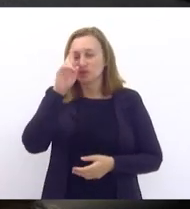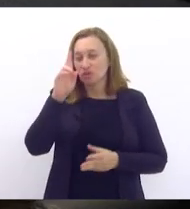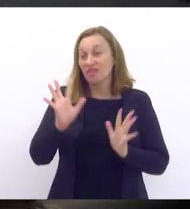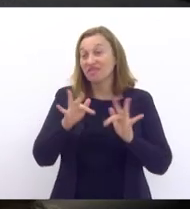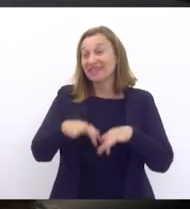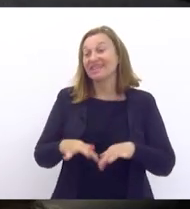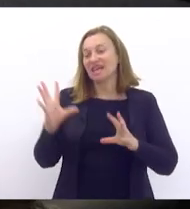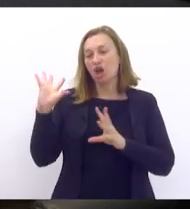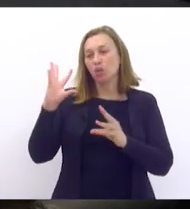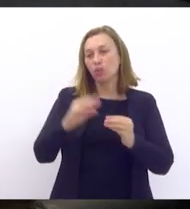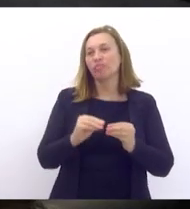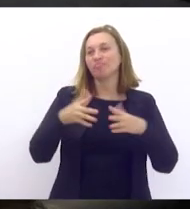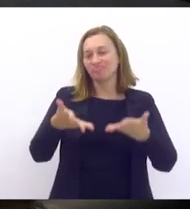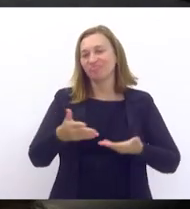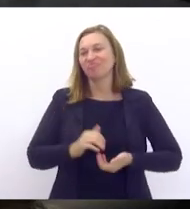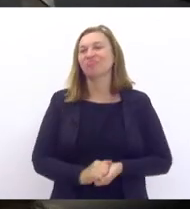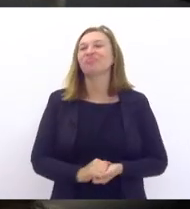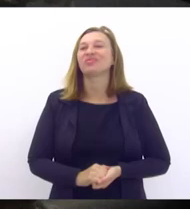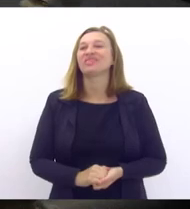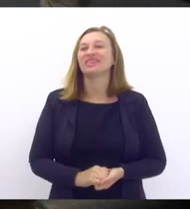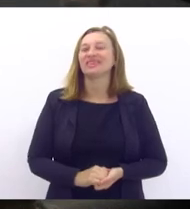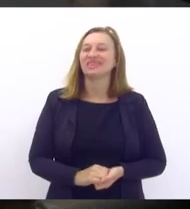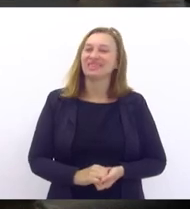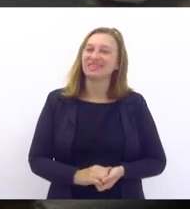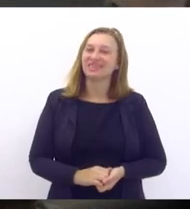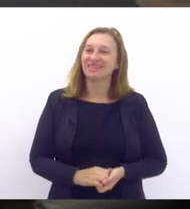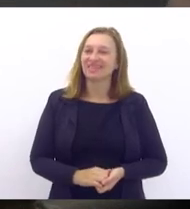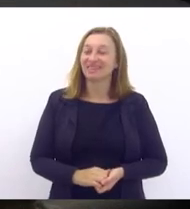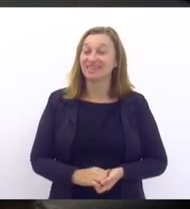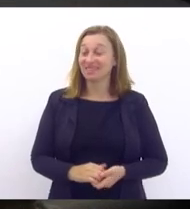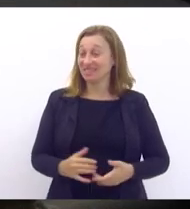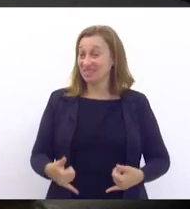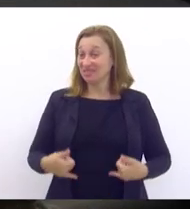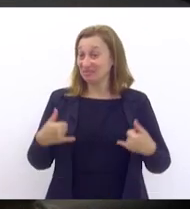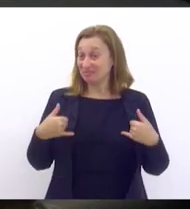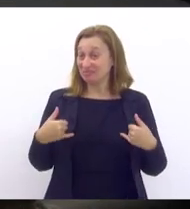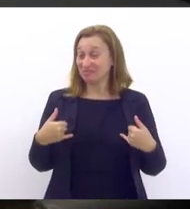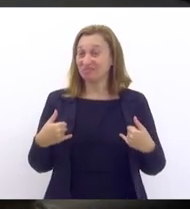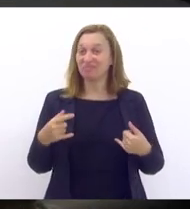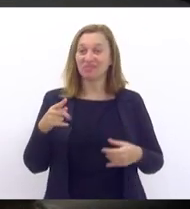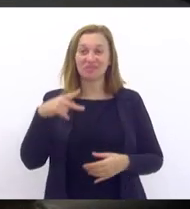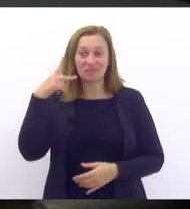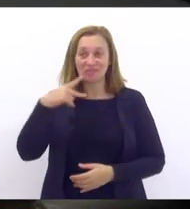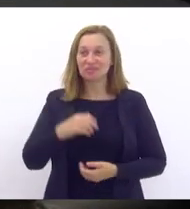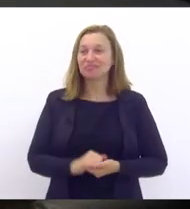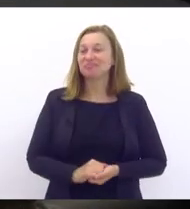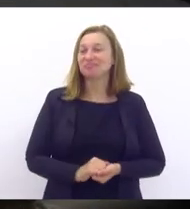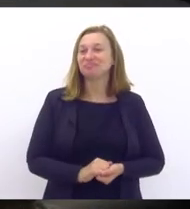com chave de ouro, dono dessa elegância única aqui no parlamento.